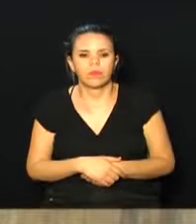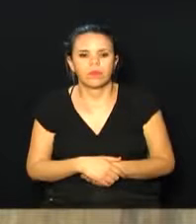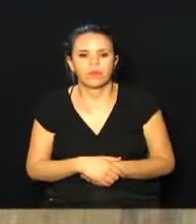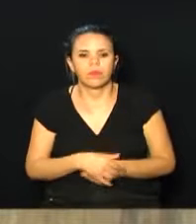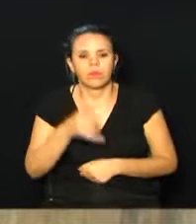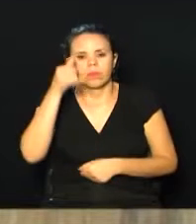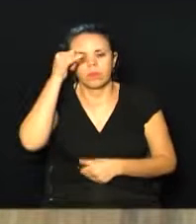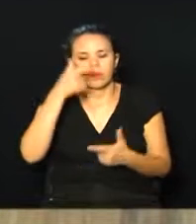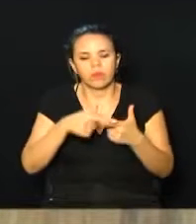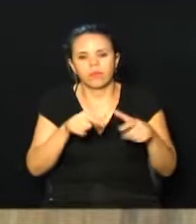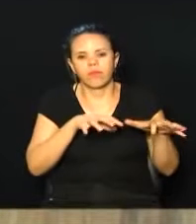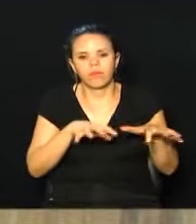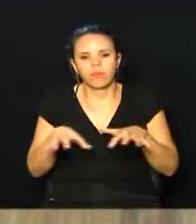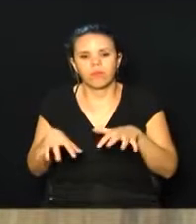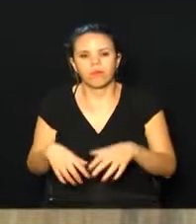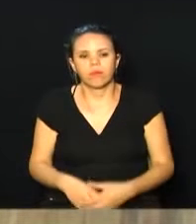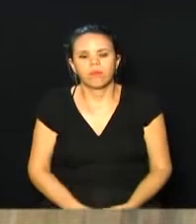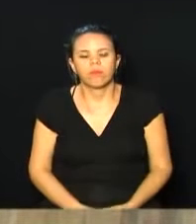da enchente.